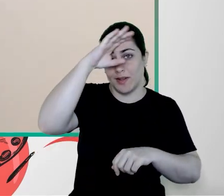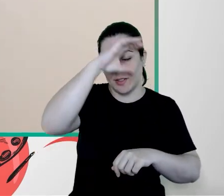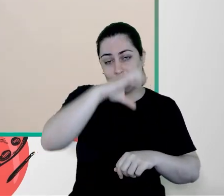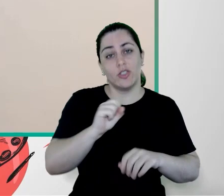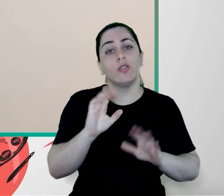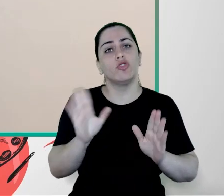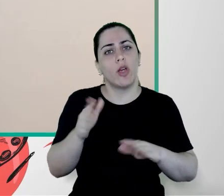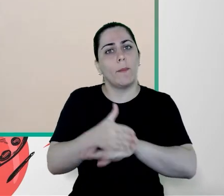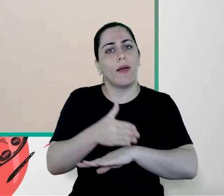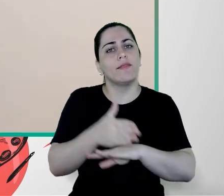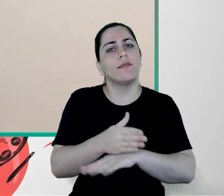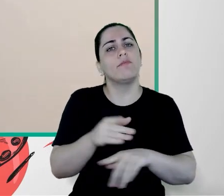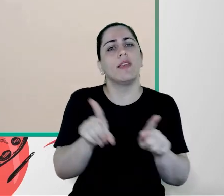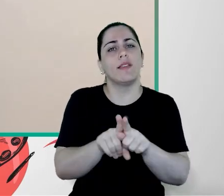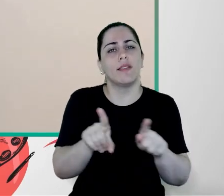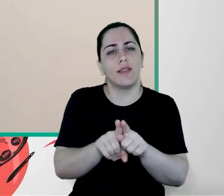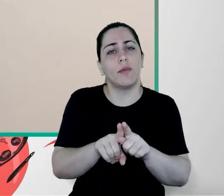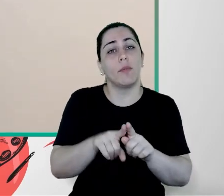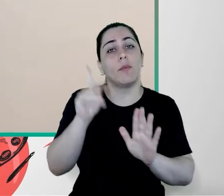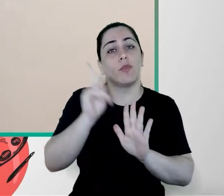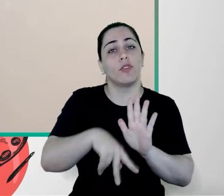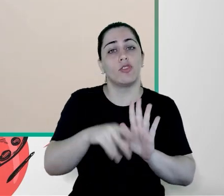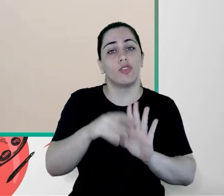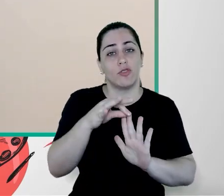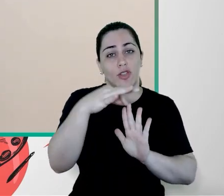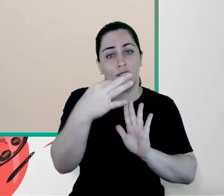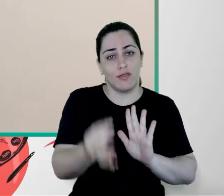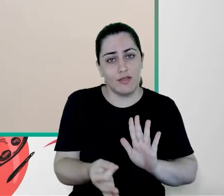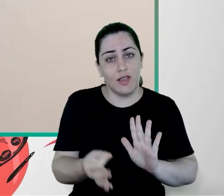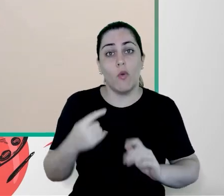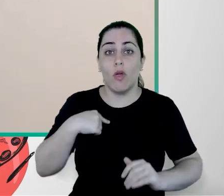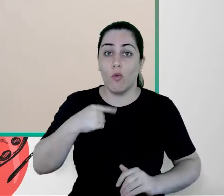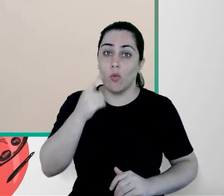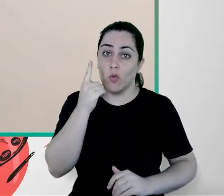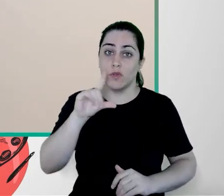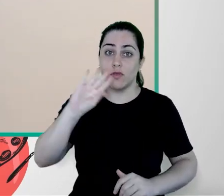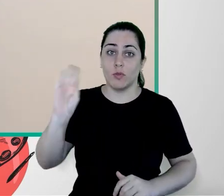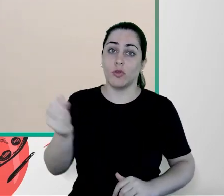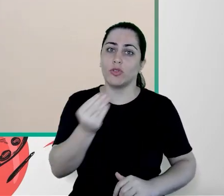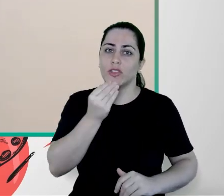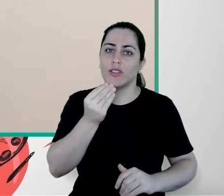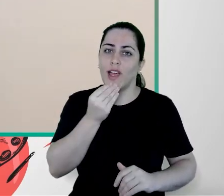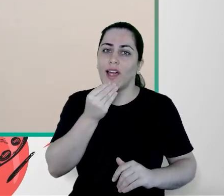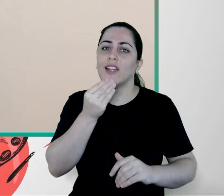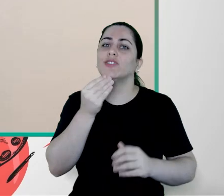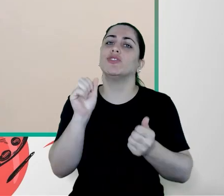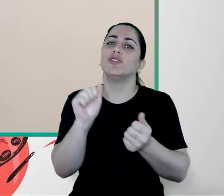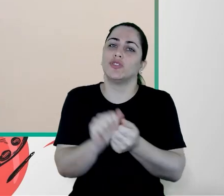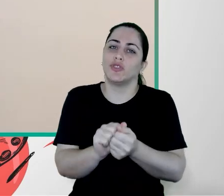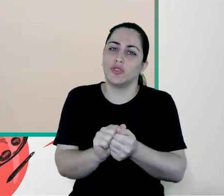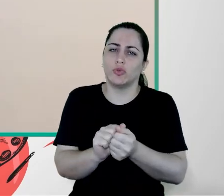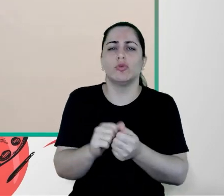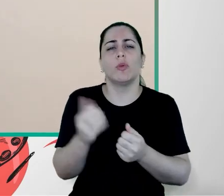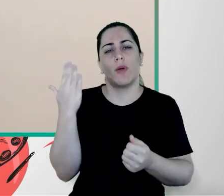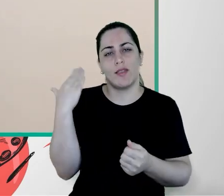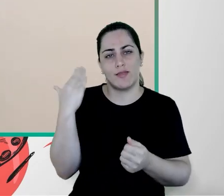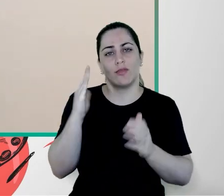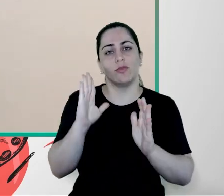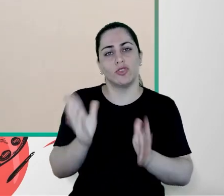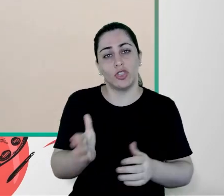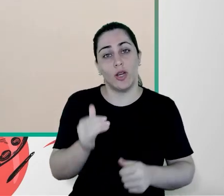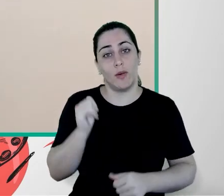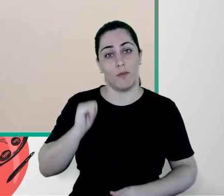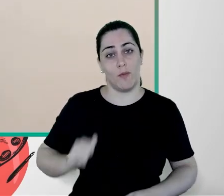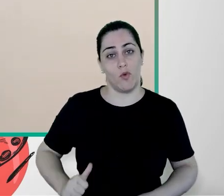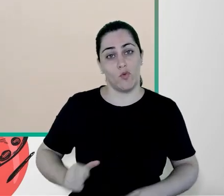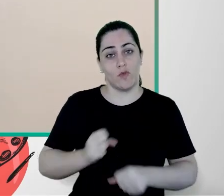Participei também de projetos de extensão. Tive a oportunidade de ser colaboradora nos outros anos e bolsista